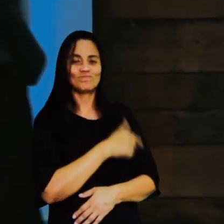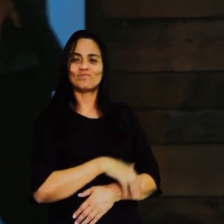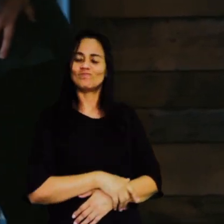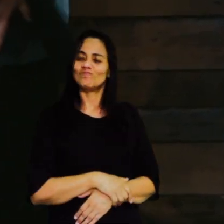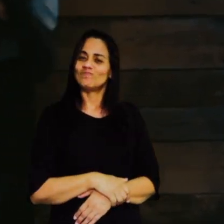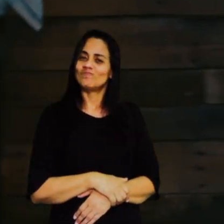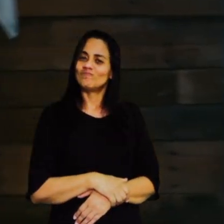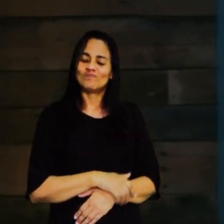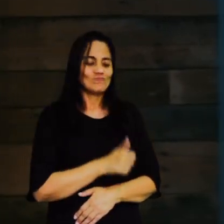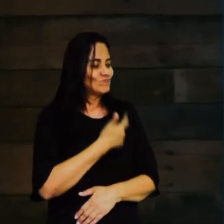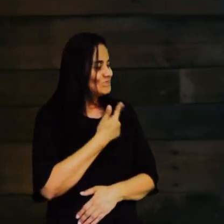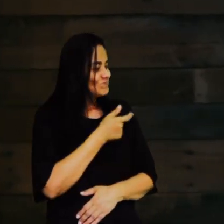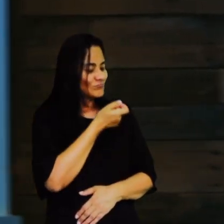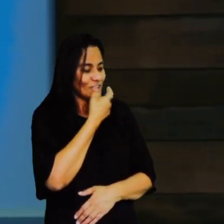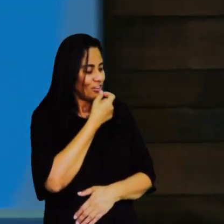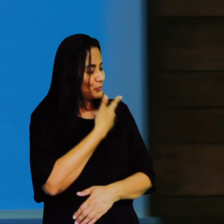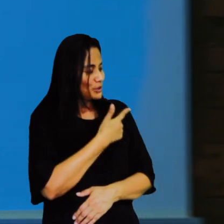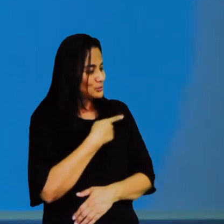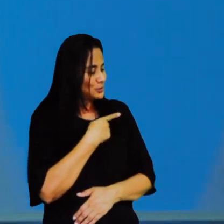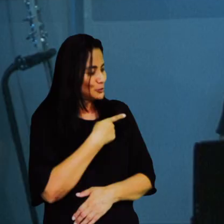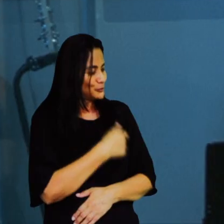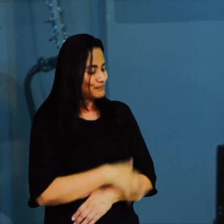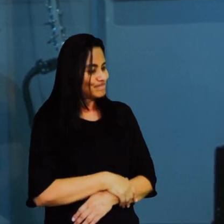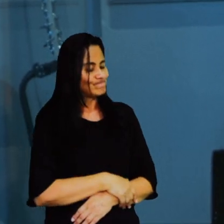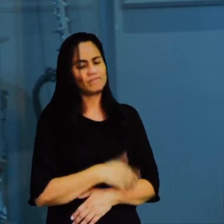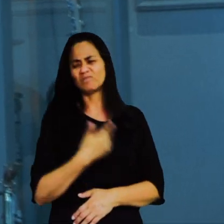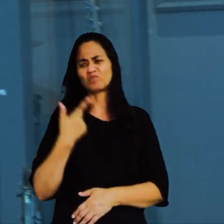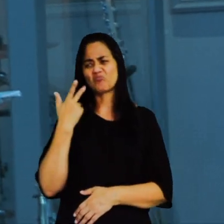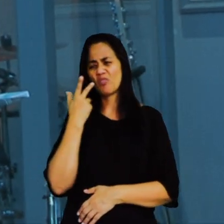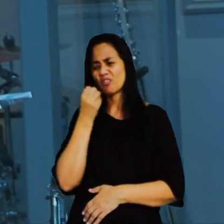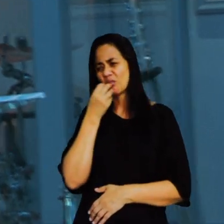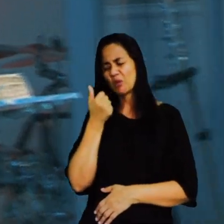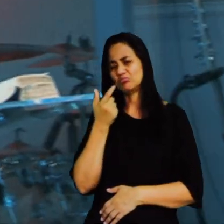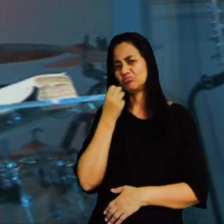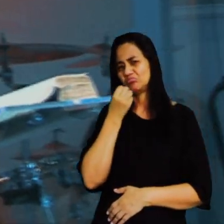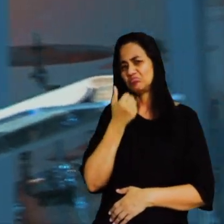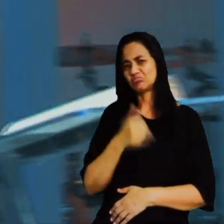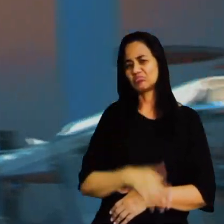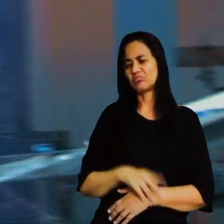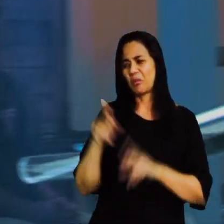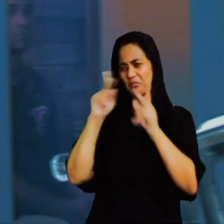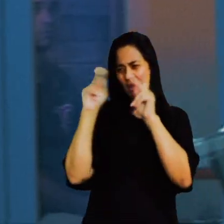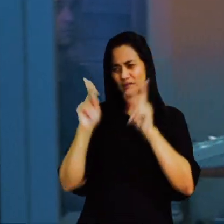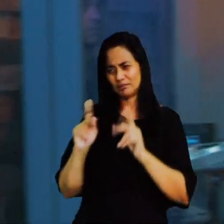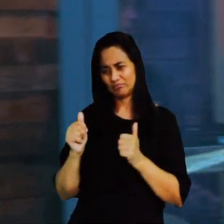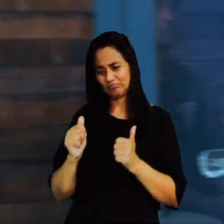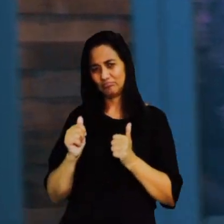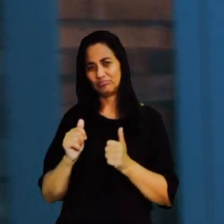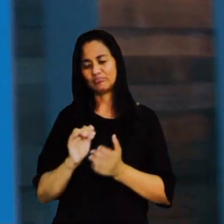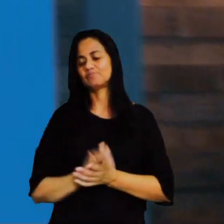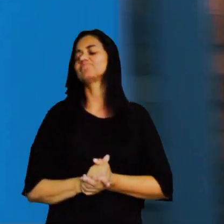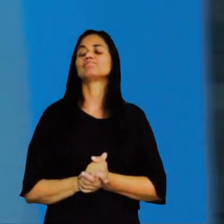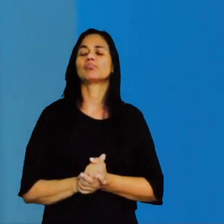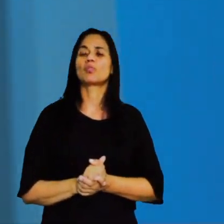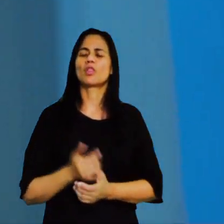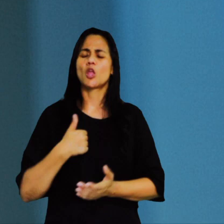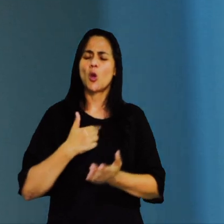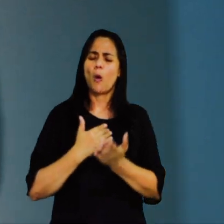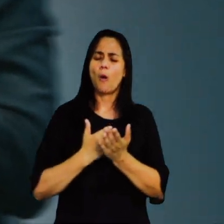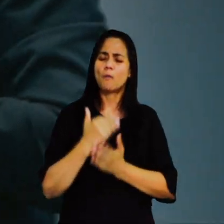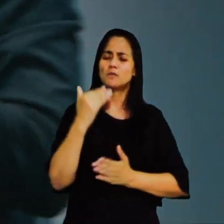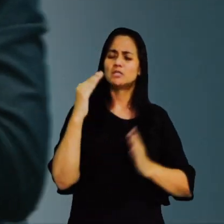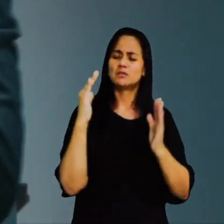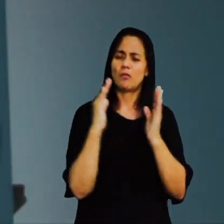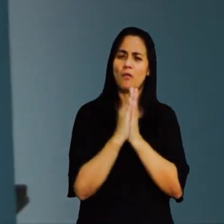Não tem. Falei, tranquilo. Fica na paz. E comecei a orar.